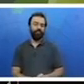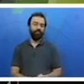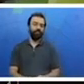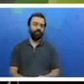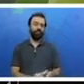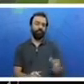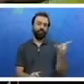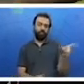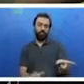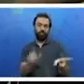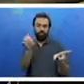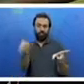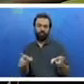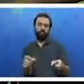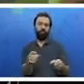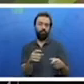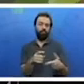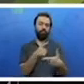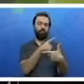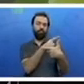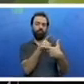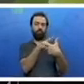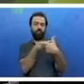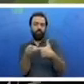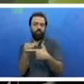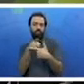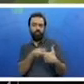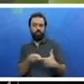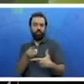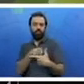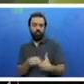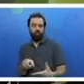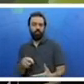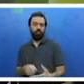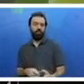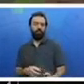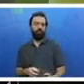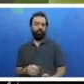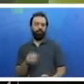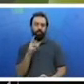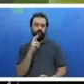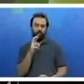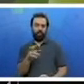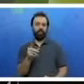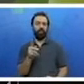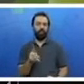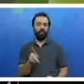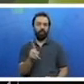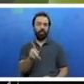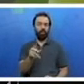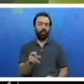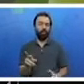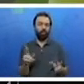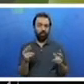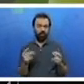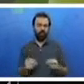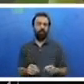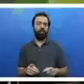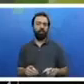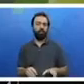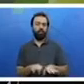eu dividi um por outro, certo? Todos têm o mesmo resultado? São